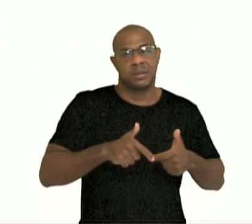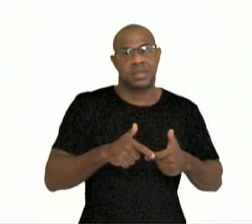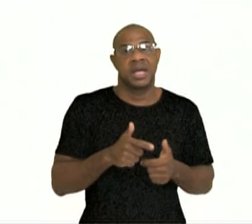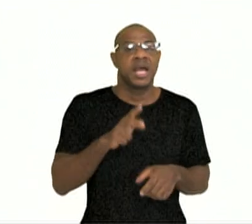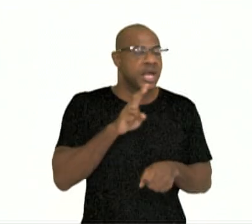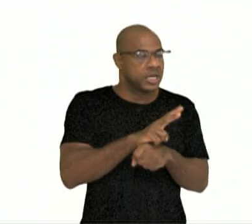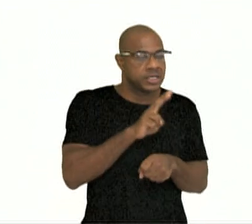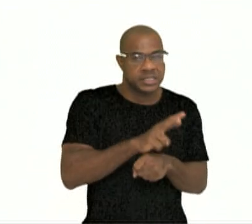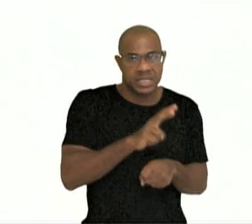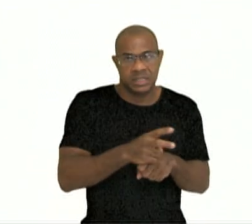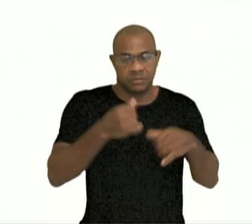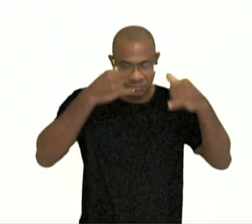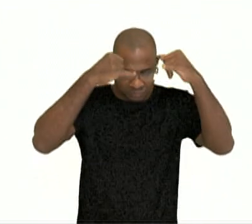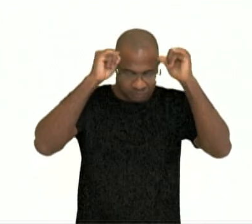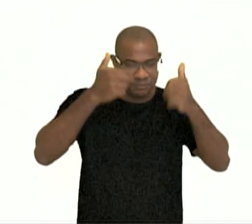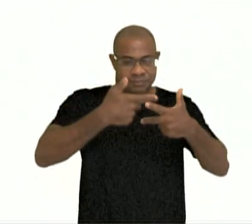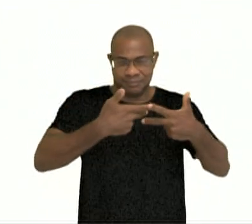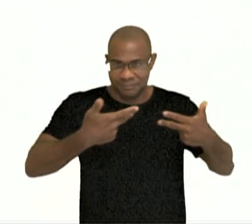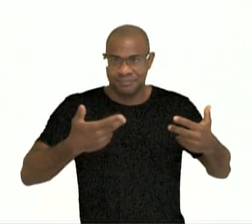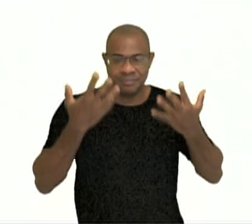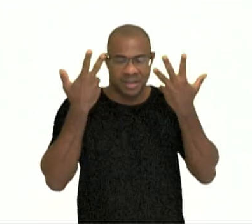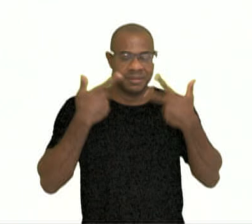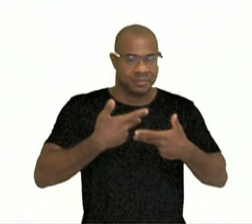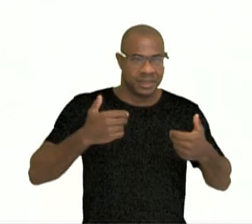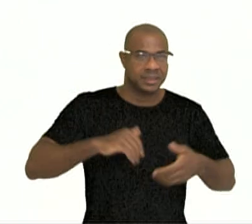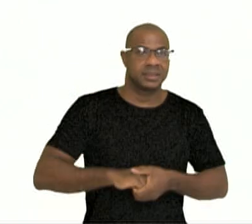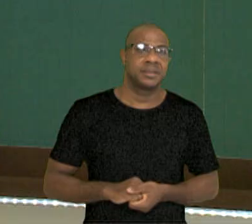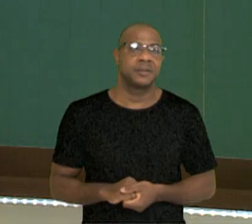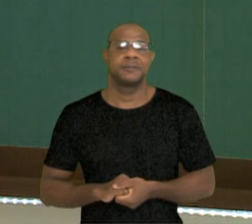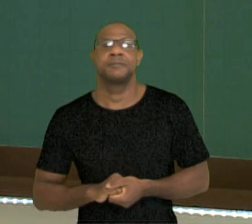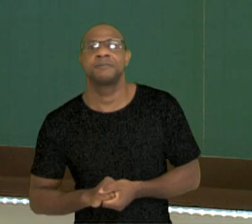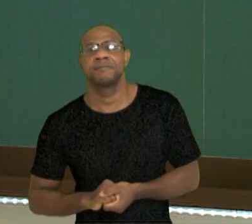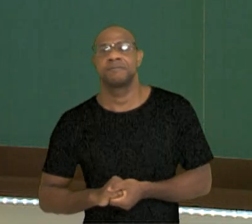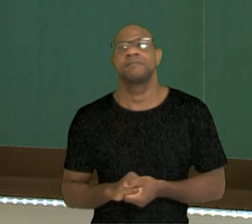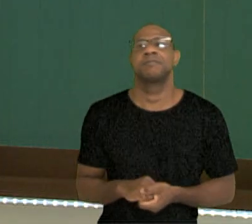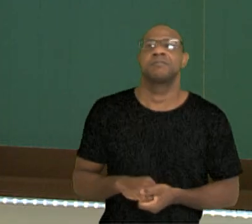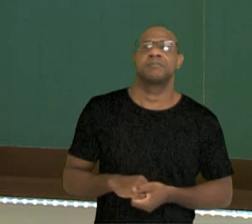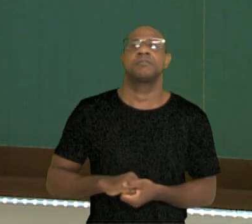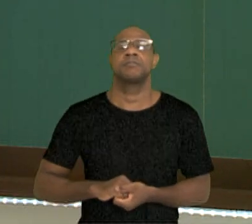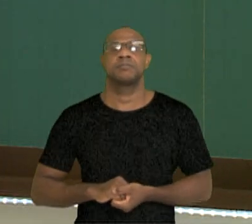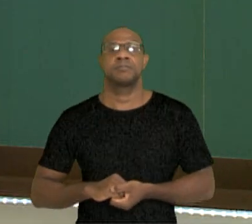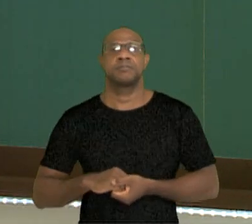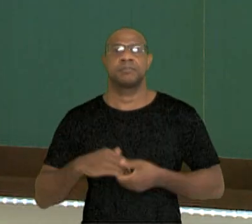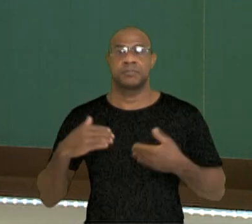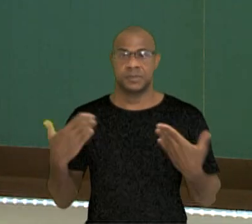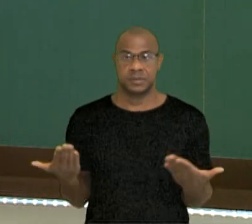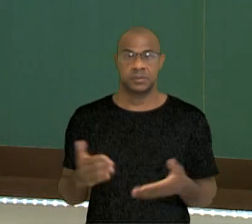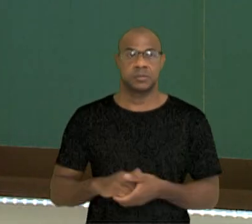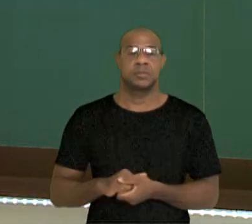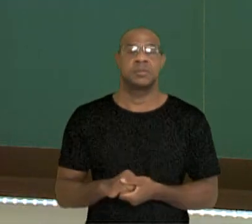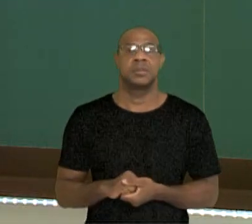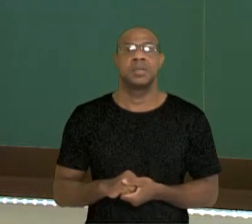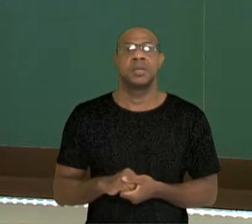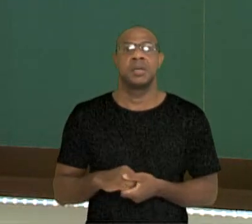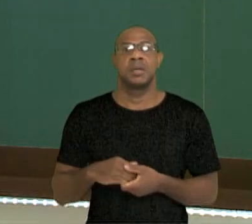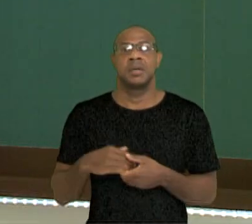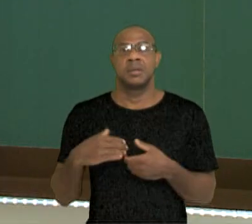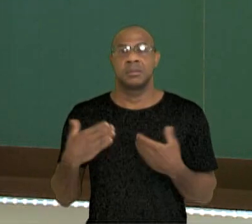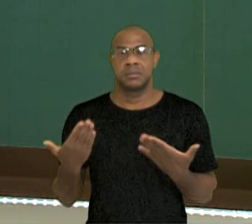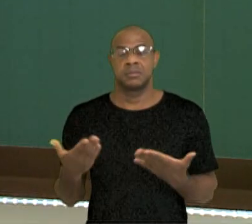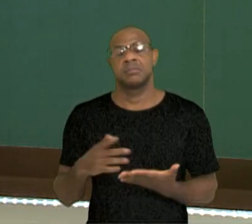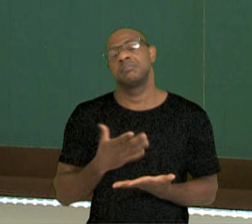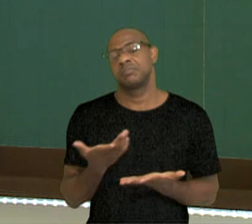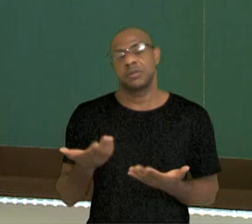a exploração dos recursos minerais. Então a pecuária e a exploração de recursos minerais para o interior do Brasil, ao invés